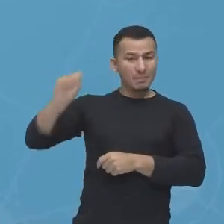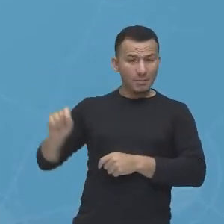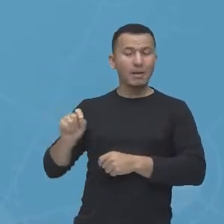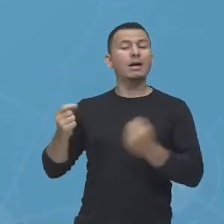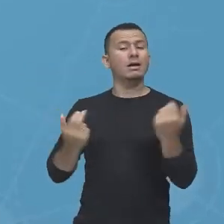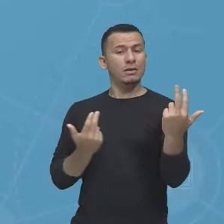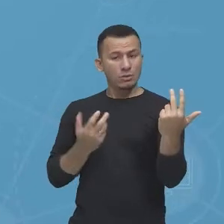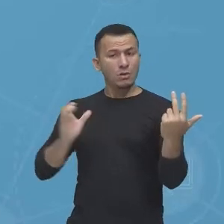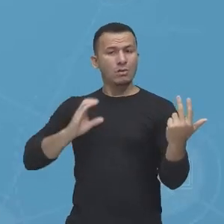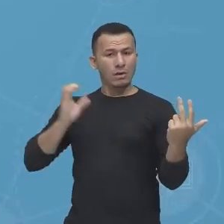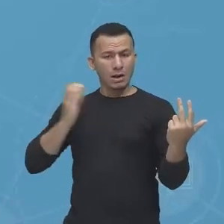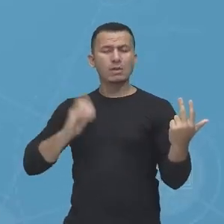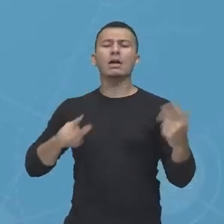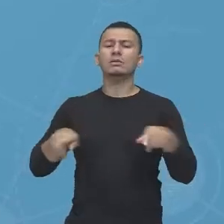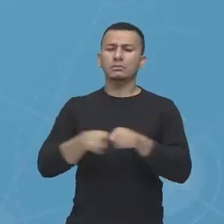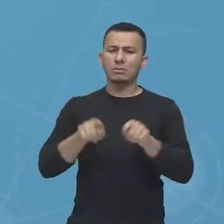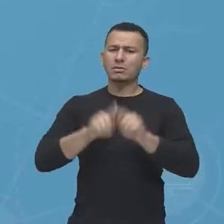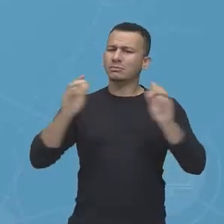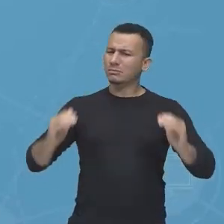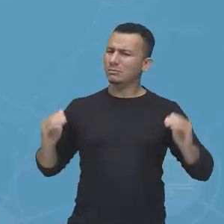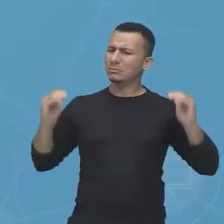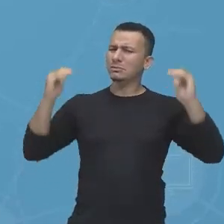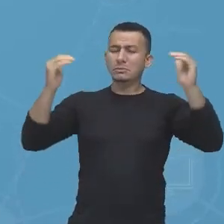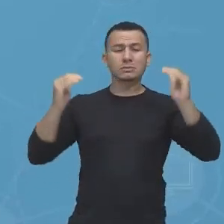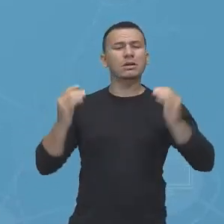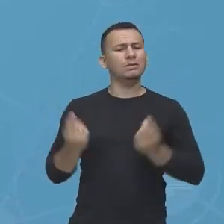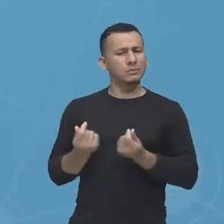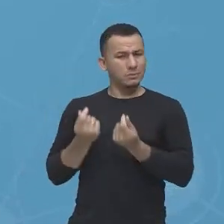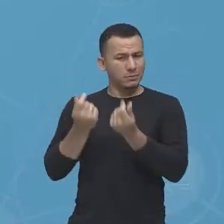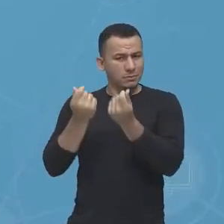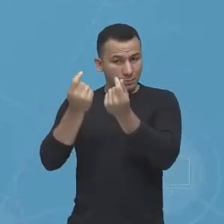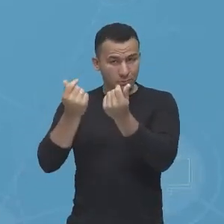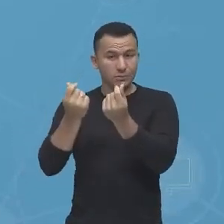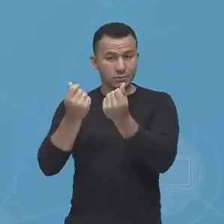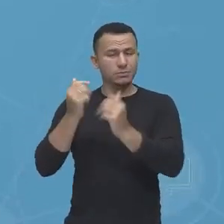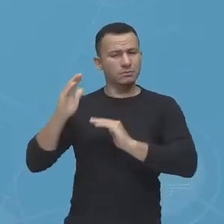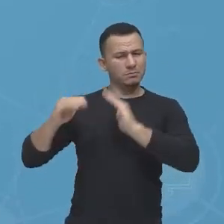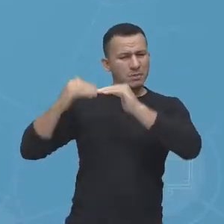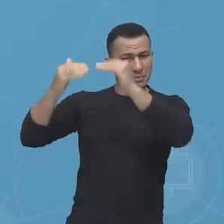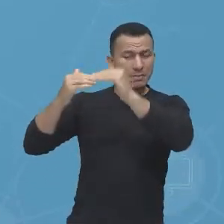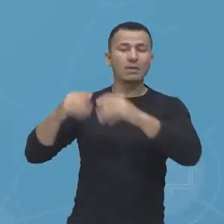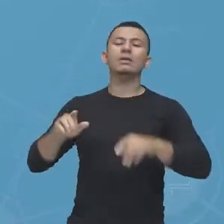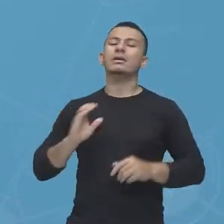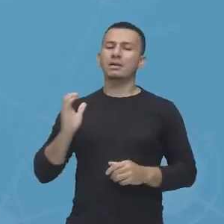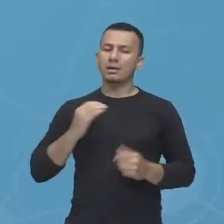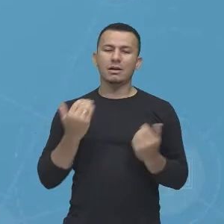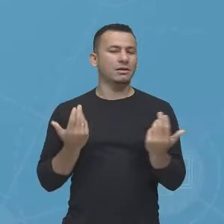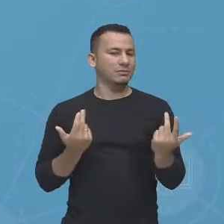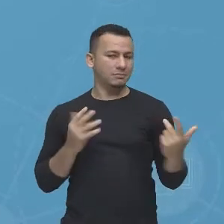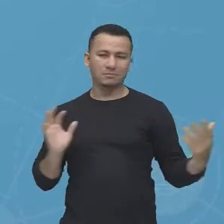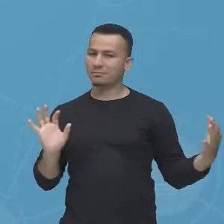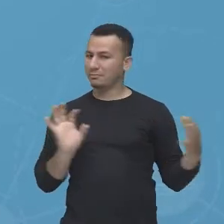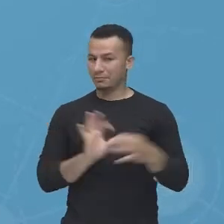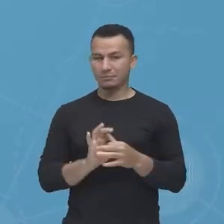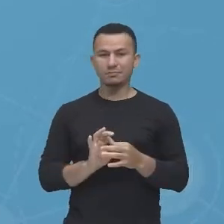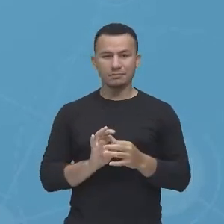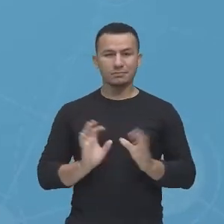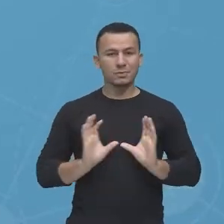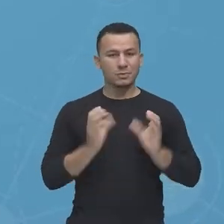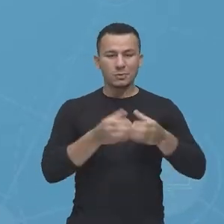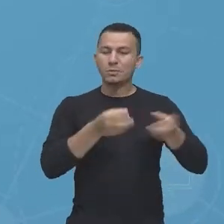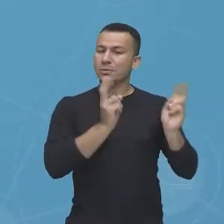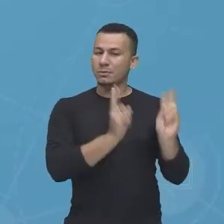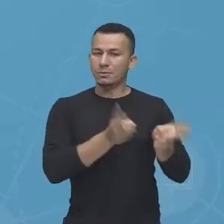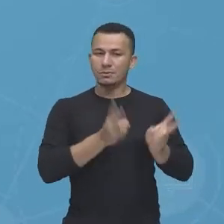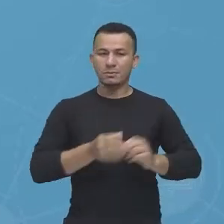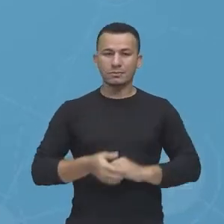áreas do planeta aí que são considerados países ricos, países desenvolvidos, o Canadá também está nesse grupo aí, tá